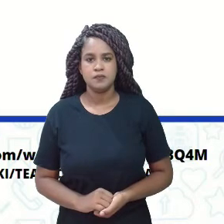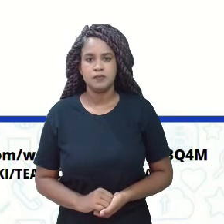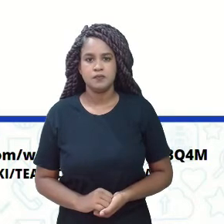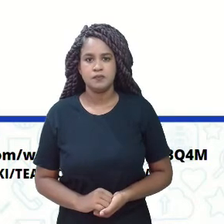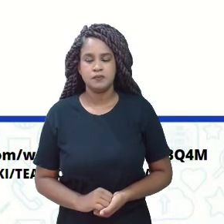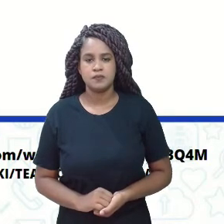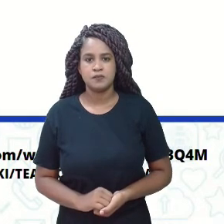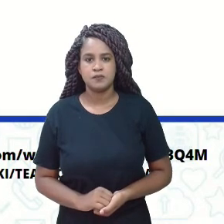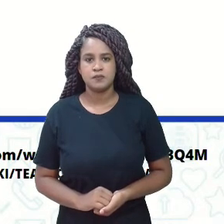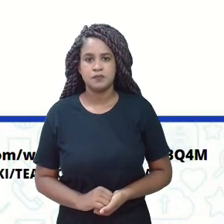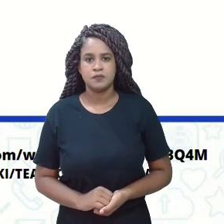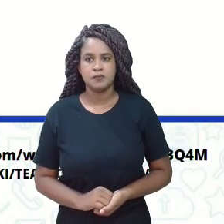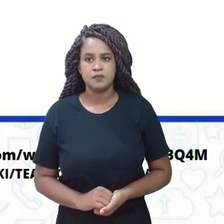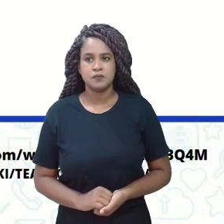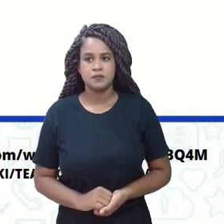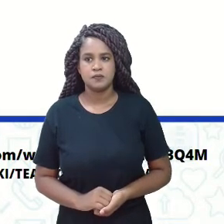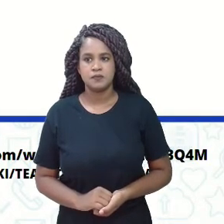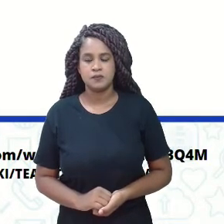Parimenti?